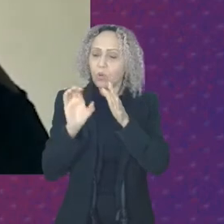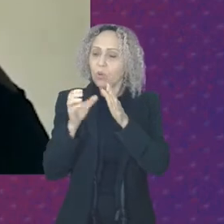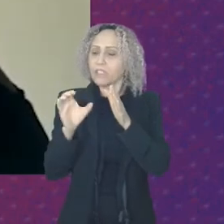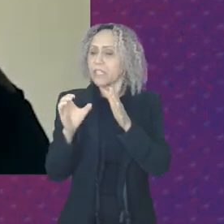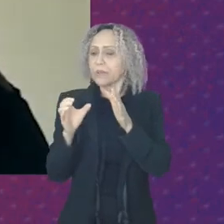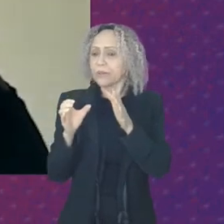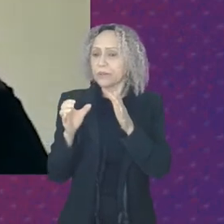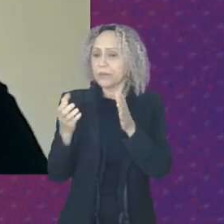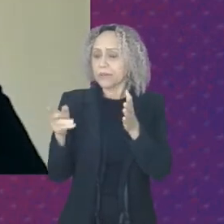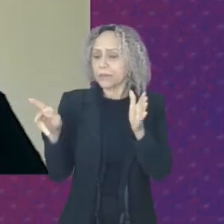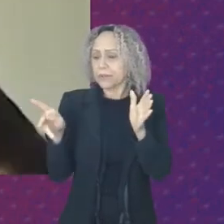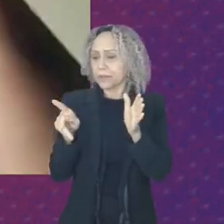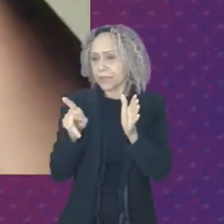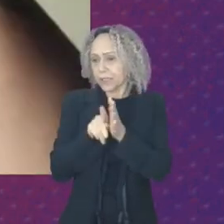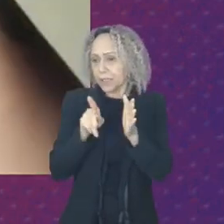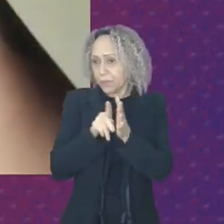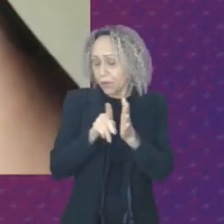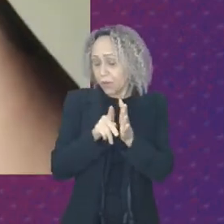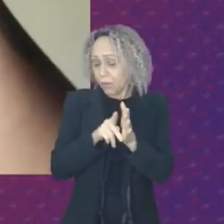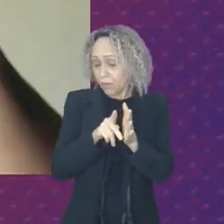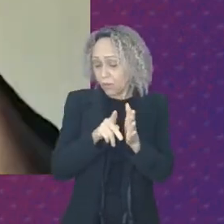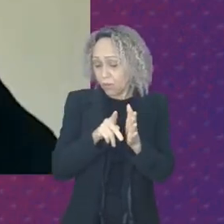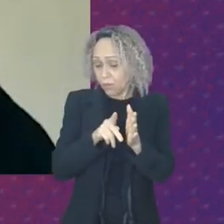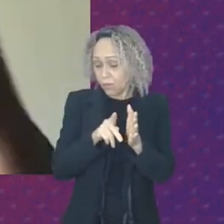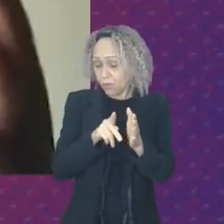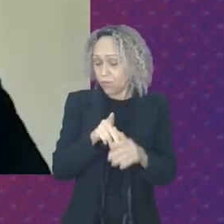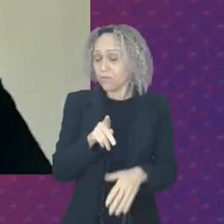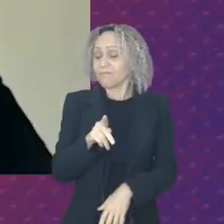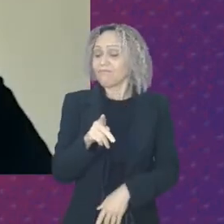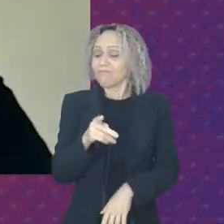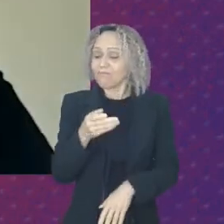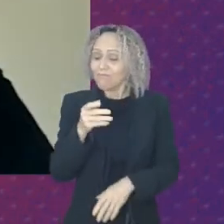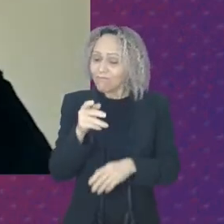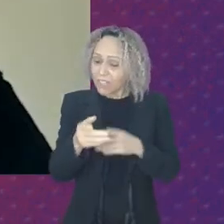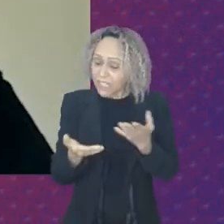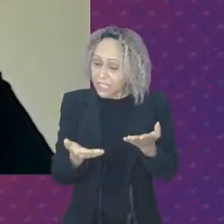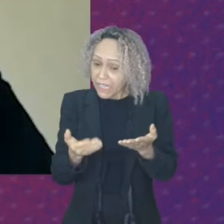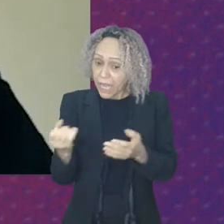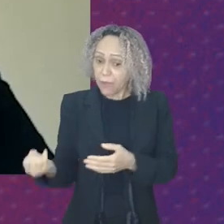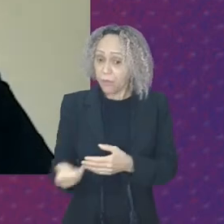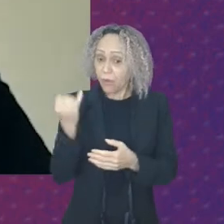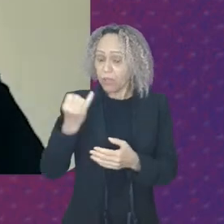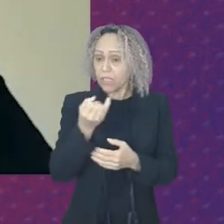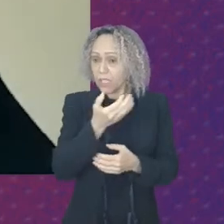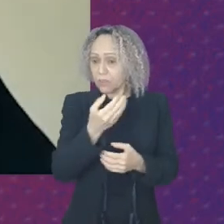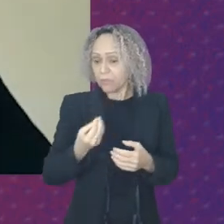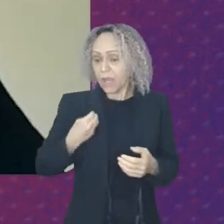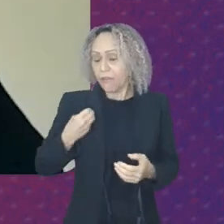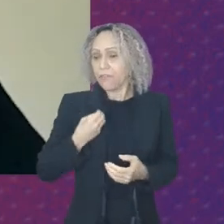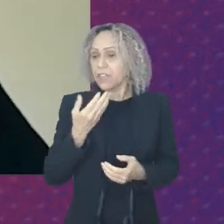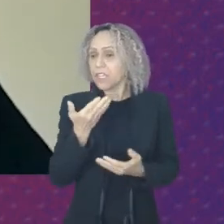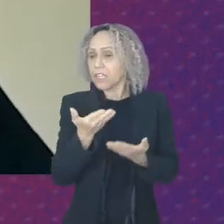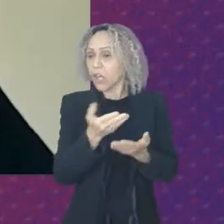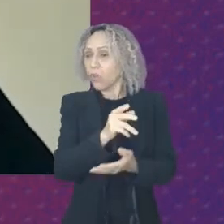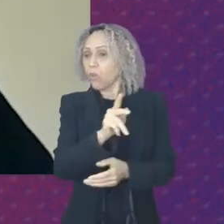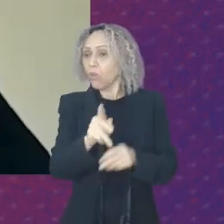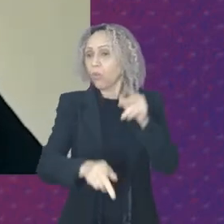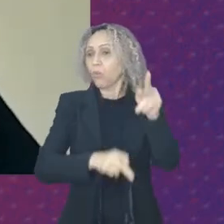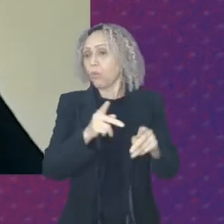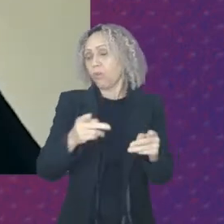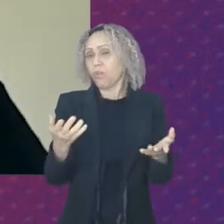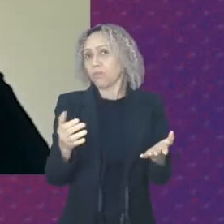áreas, por exemplo. Durante o Carnaval, houve uma grande discussão, não só sobre a questão do não é não, dos